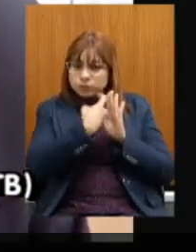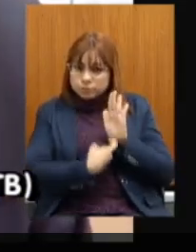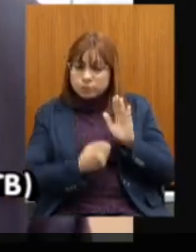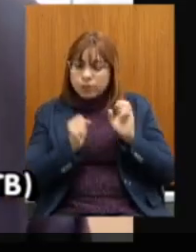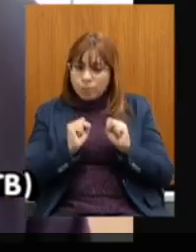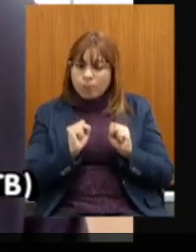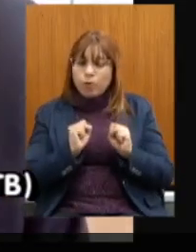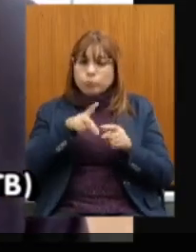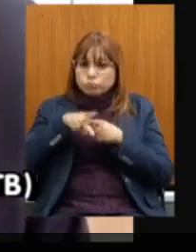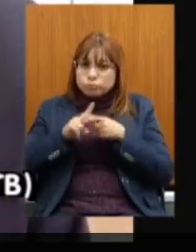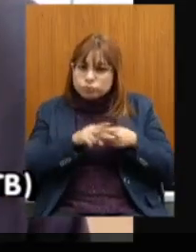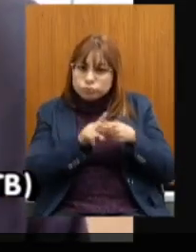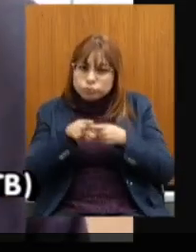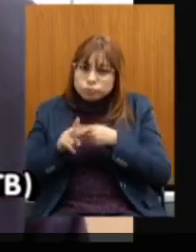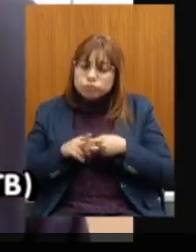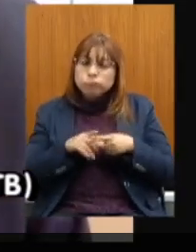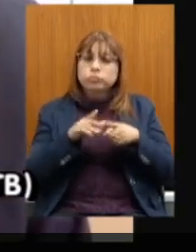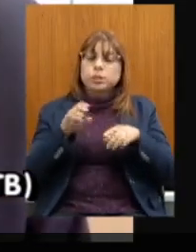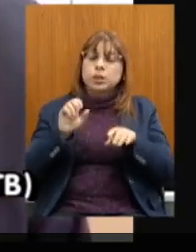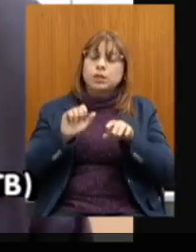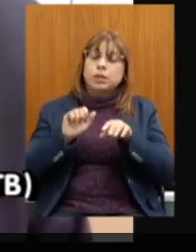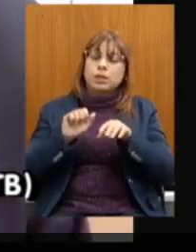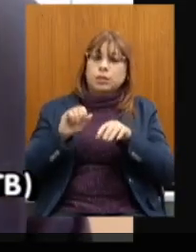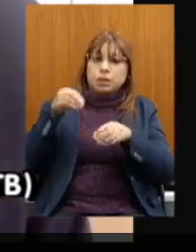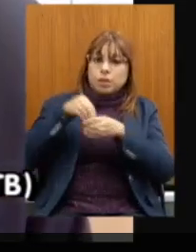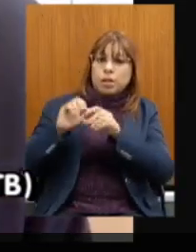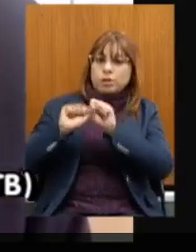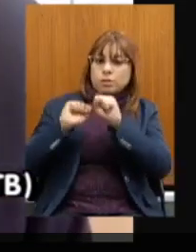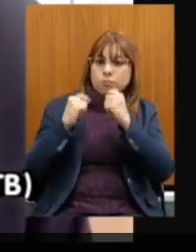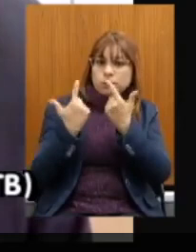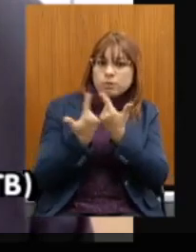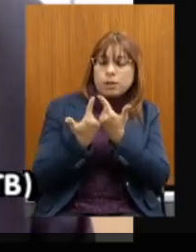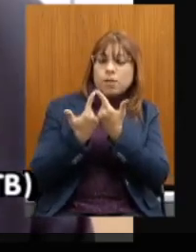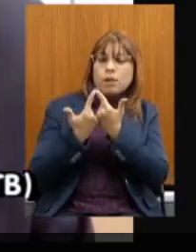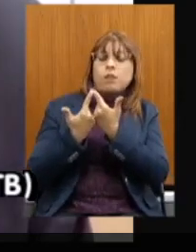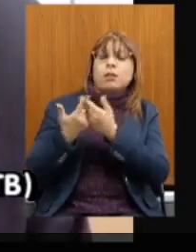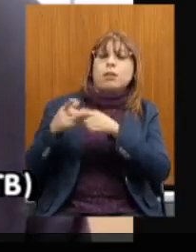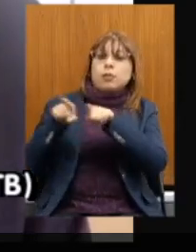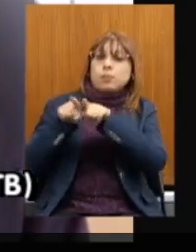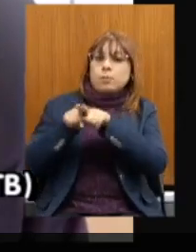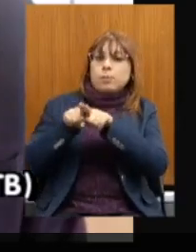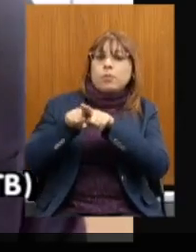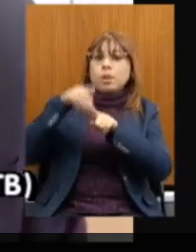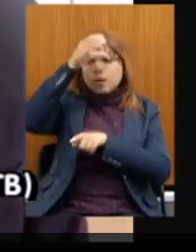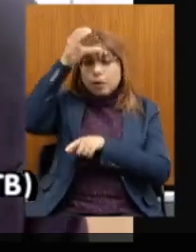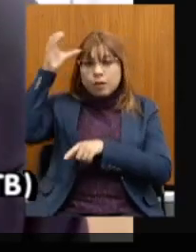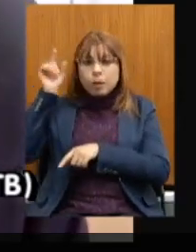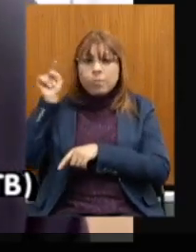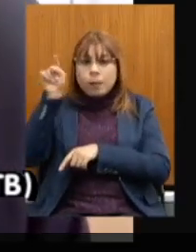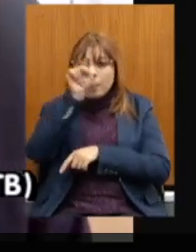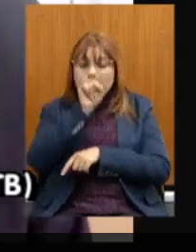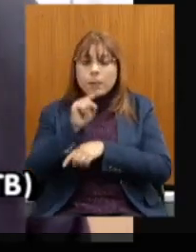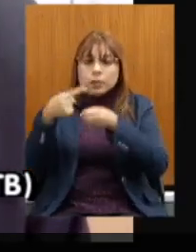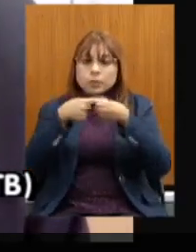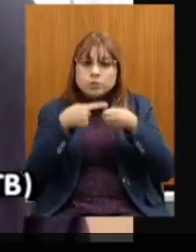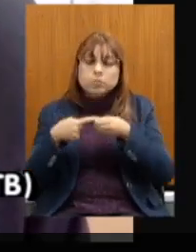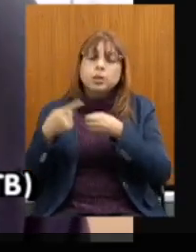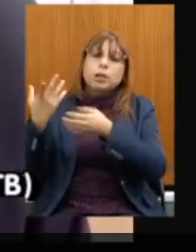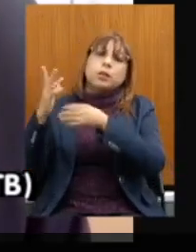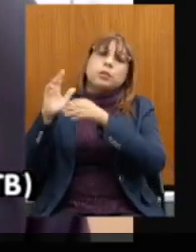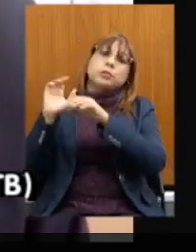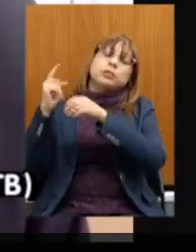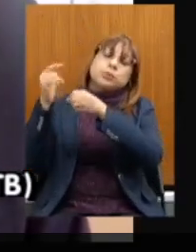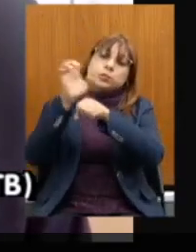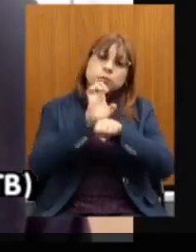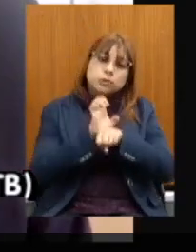reformadas aqui pelas Assembleias dos Estados e pelas Câmaras Municipais de todo o país, vai ter seu prazo